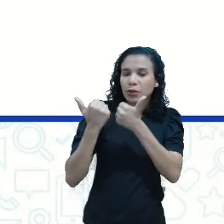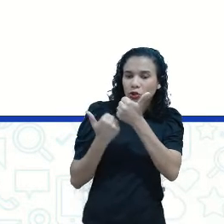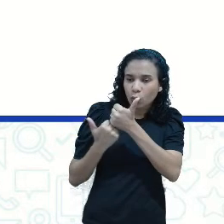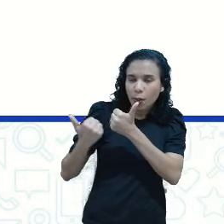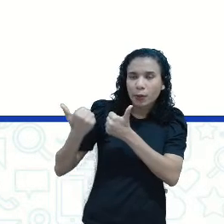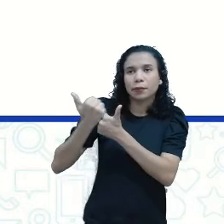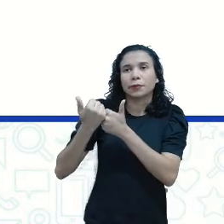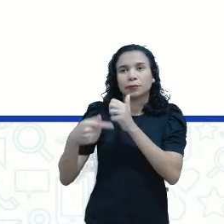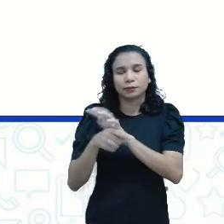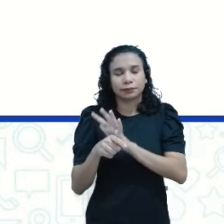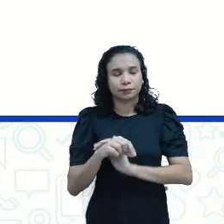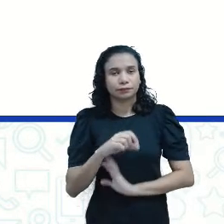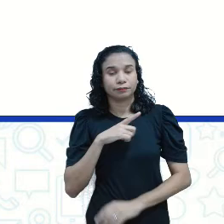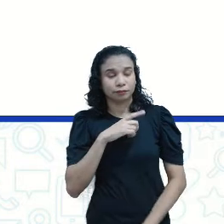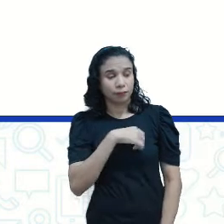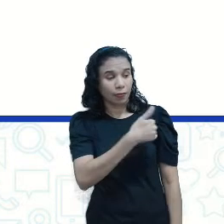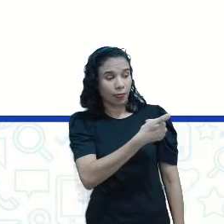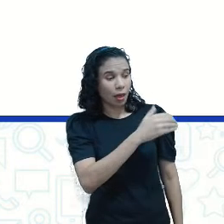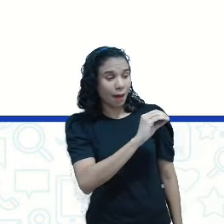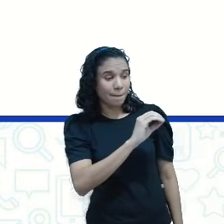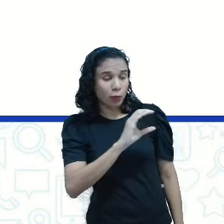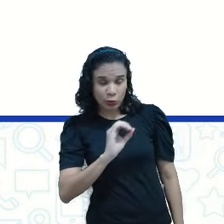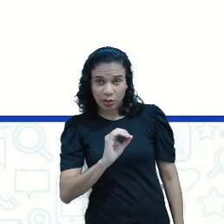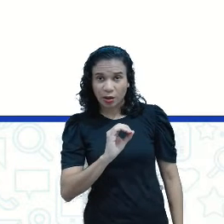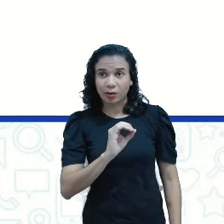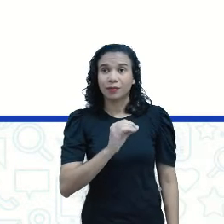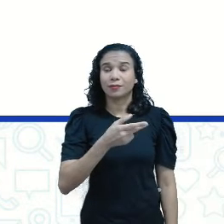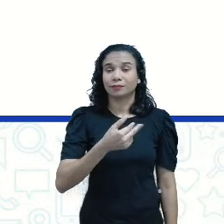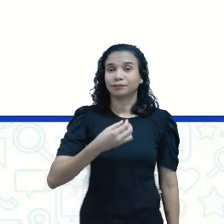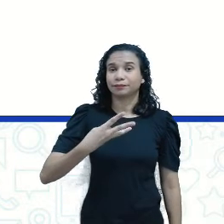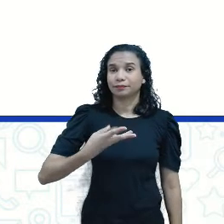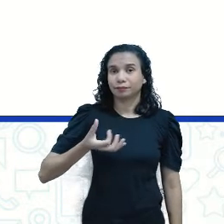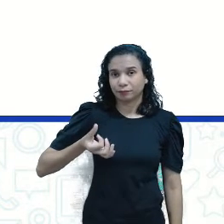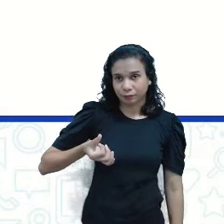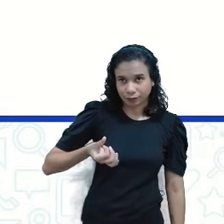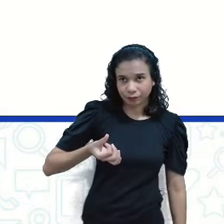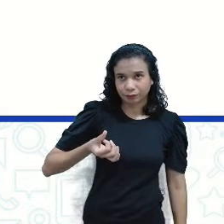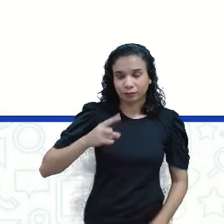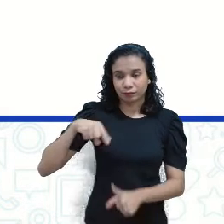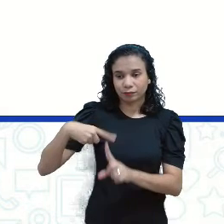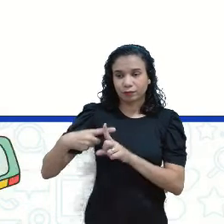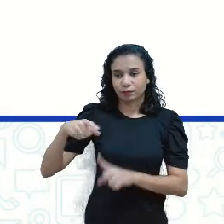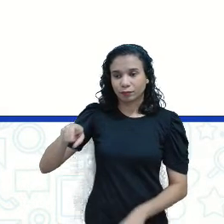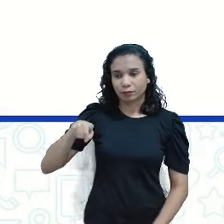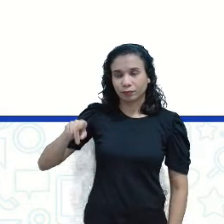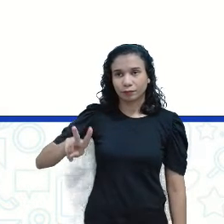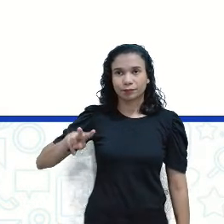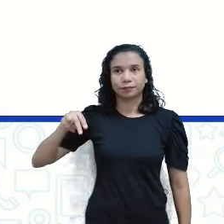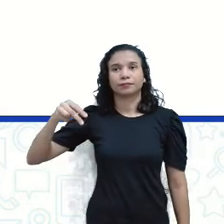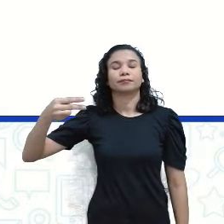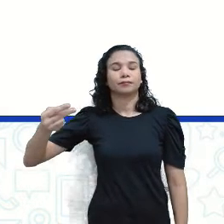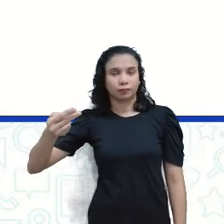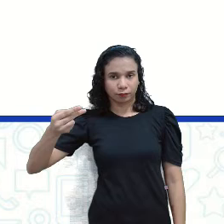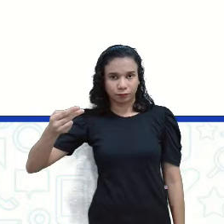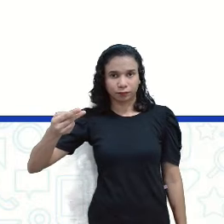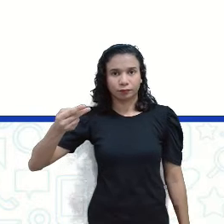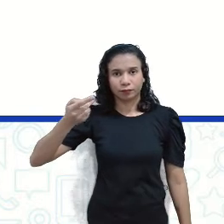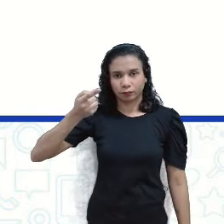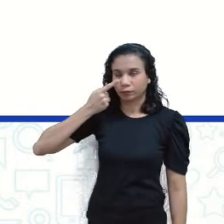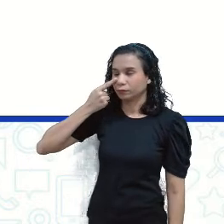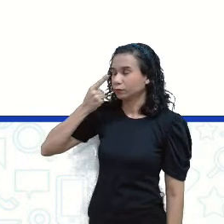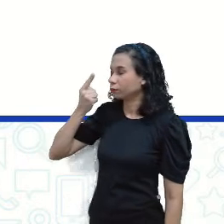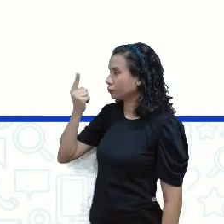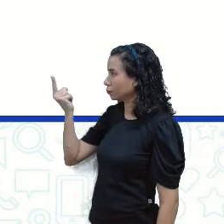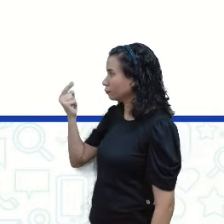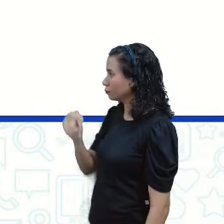quadrado por 100 e o 6 ao quadrado por 36. Então, vai ficar, ó, 10 vezes 10, 100, 6 vezes